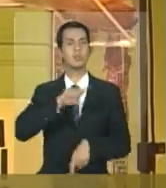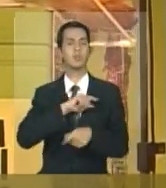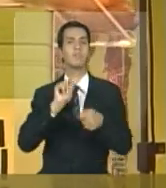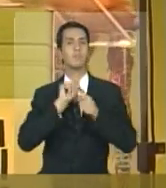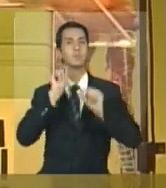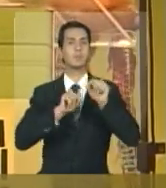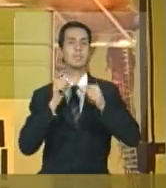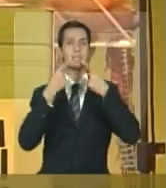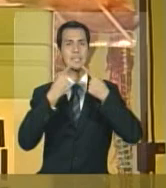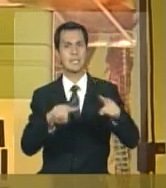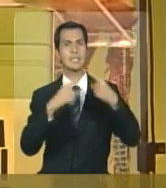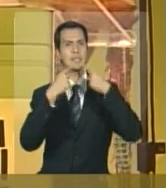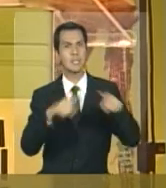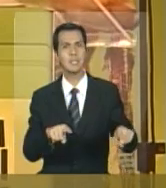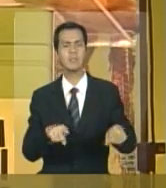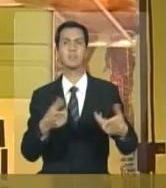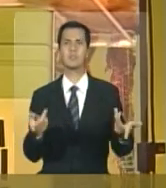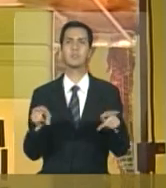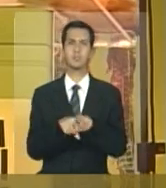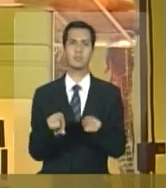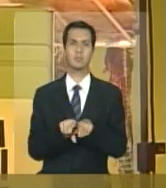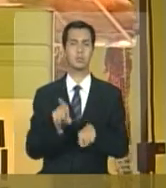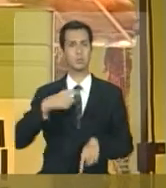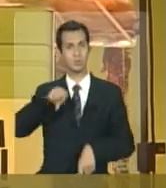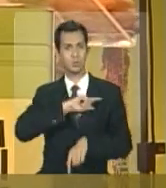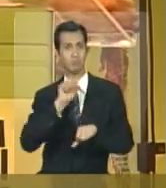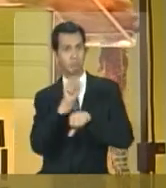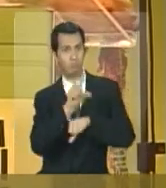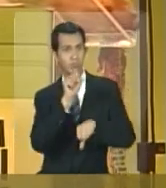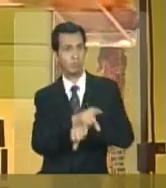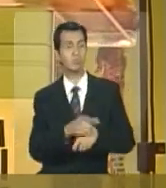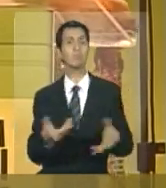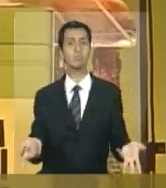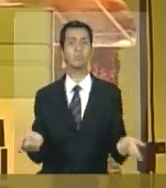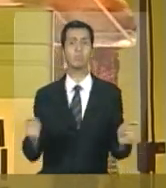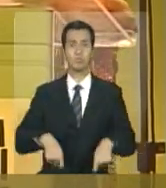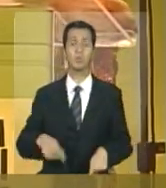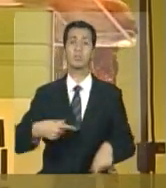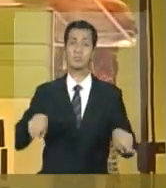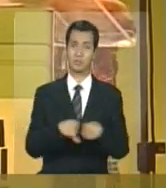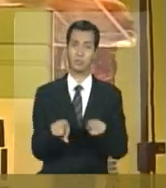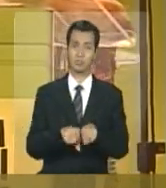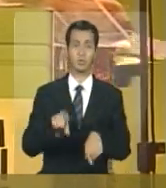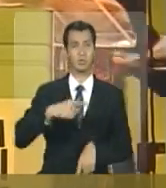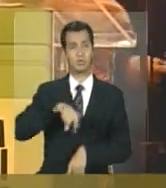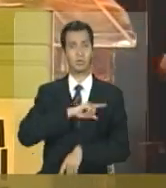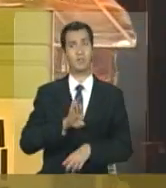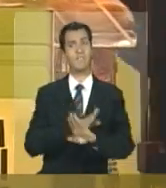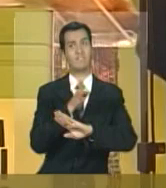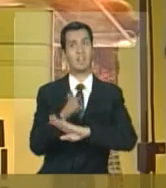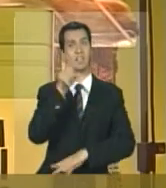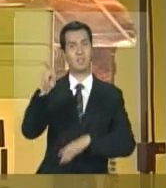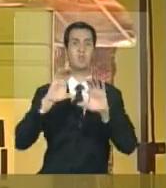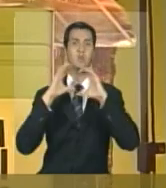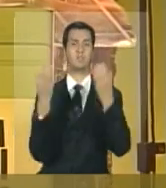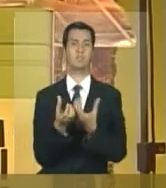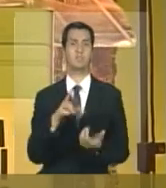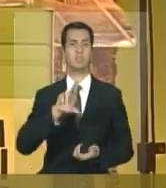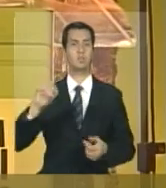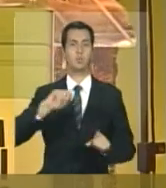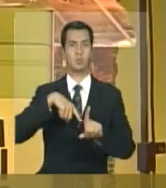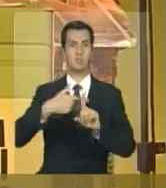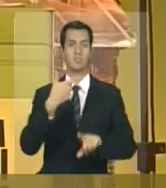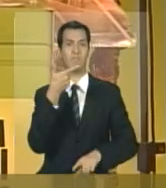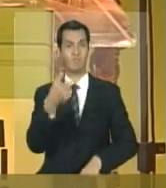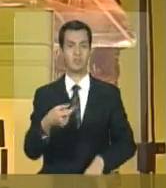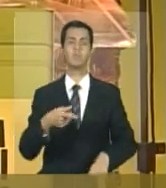crítica, fazer a nossa parte é fazer uma grande mobilização durante a realização da Rio Mais 20 aqui no nosso